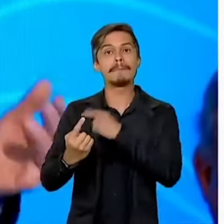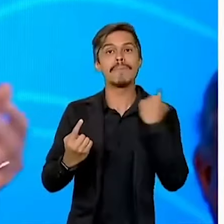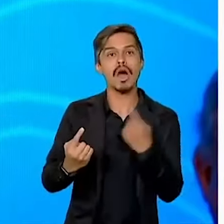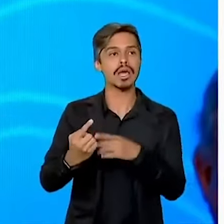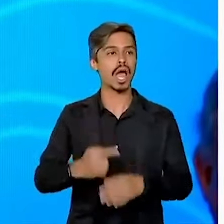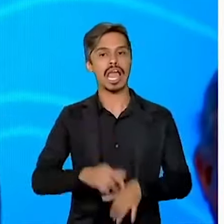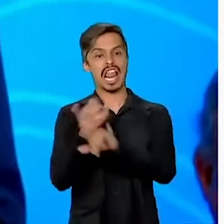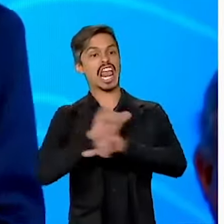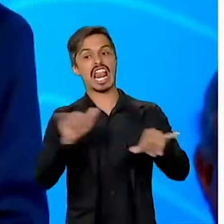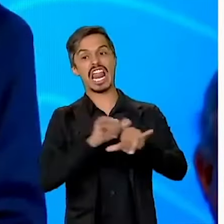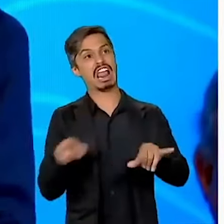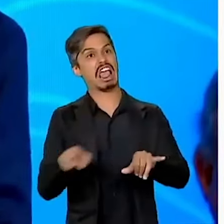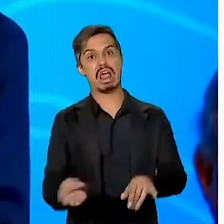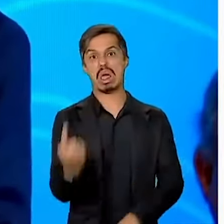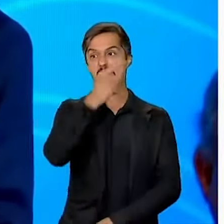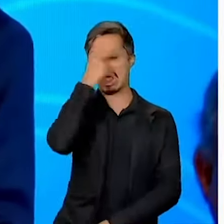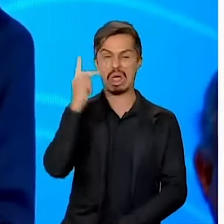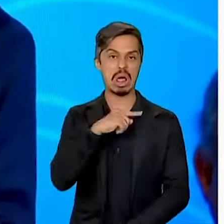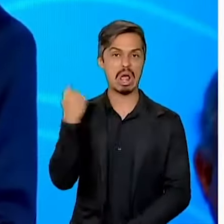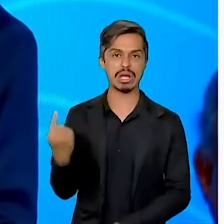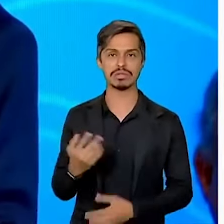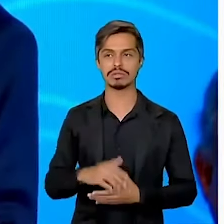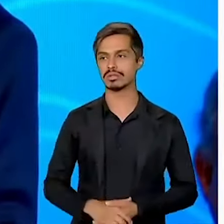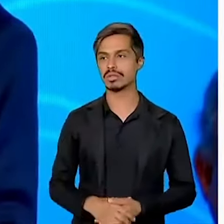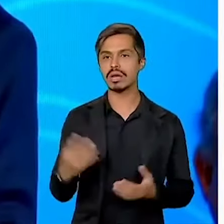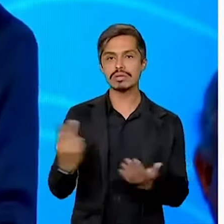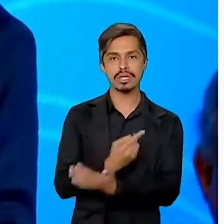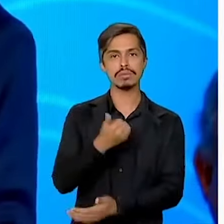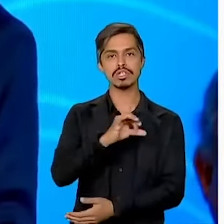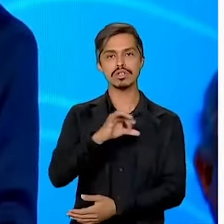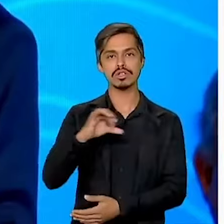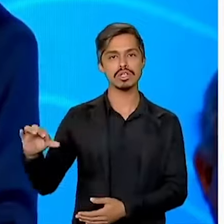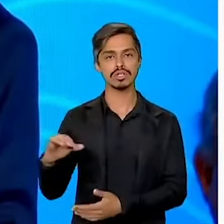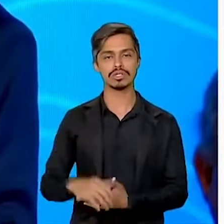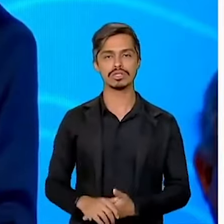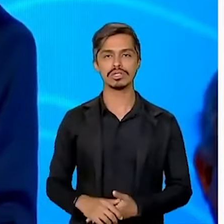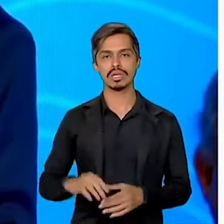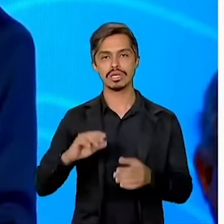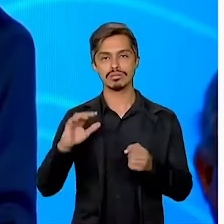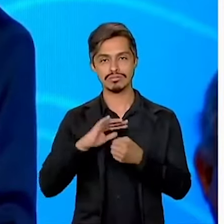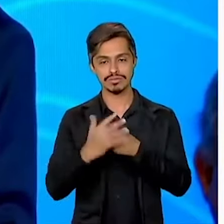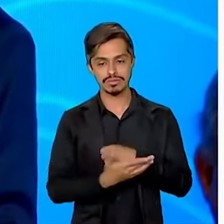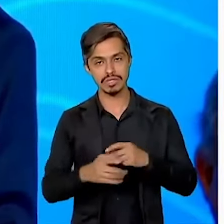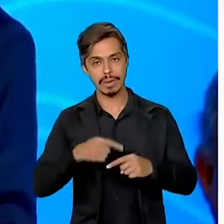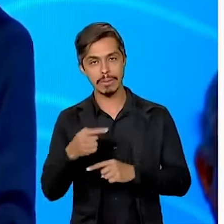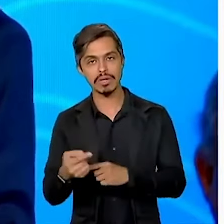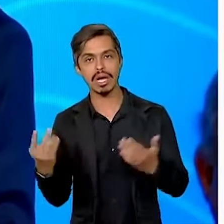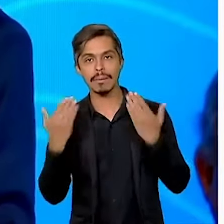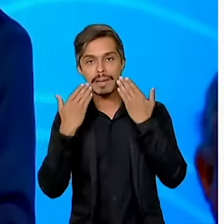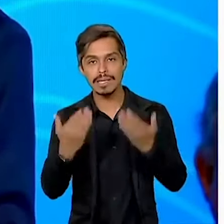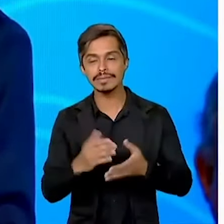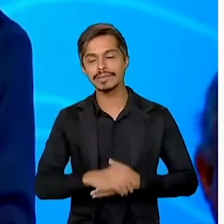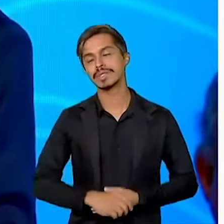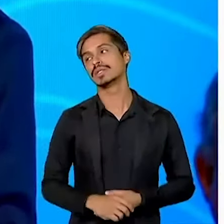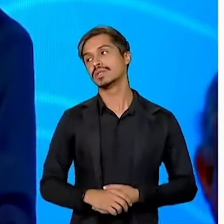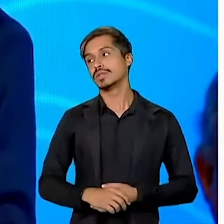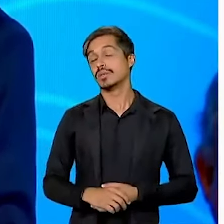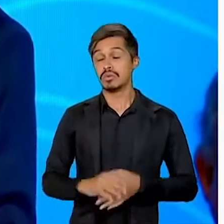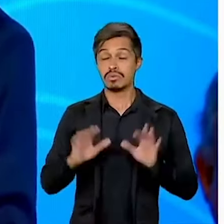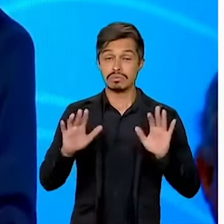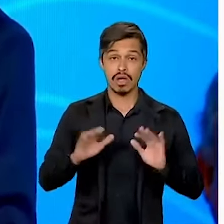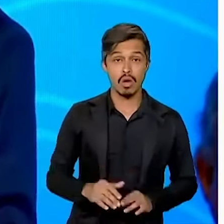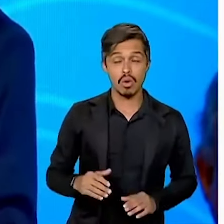dia e não a salvação de 999. Veio a Covid-19. E graças a Deus,